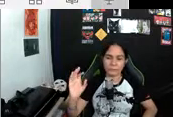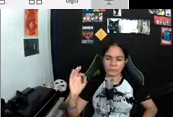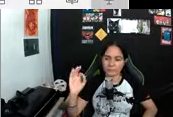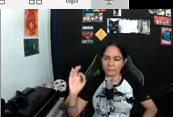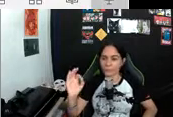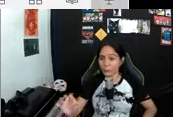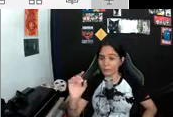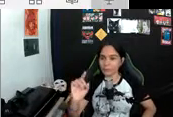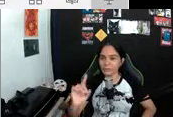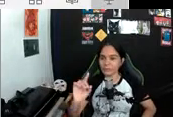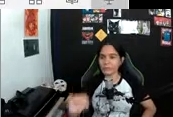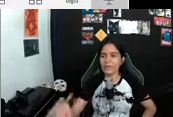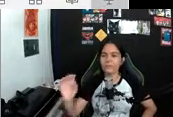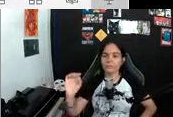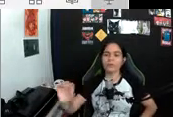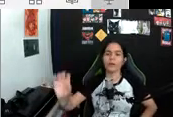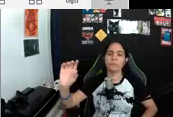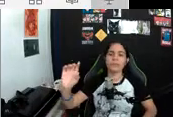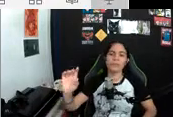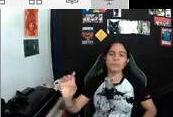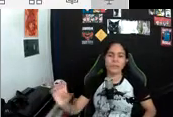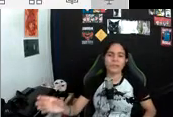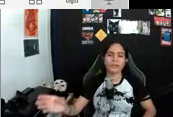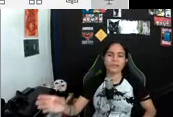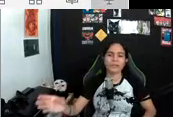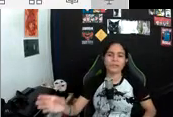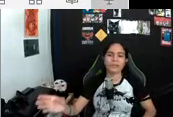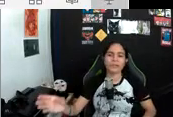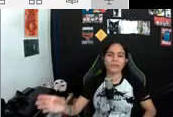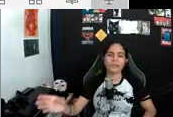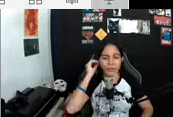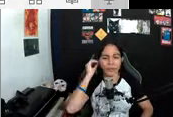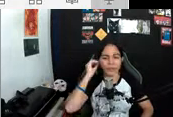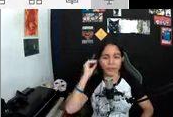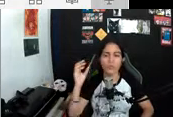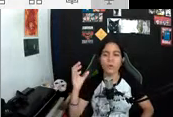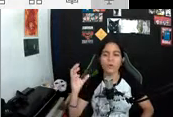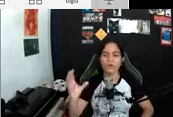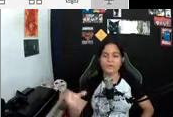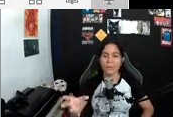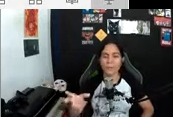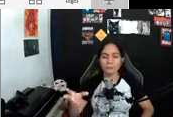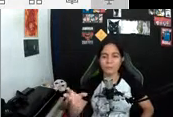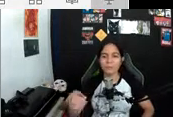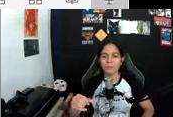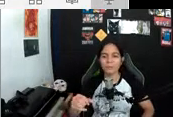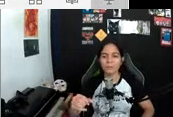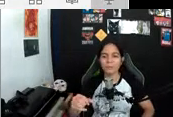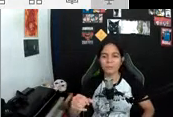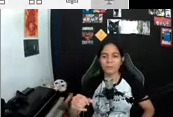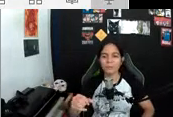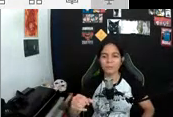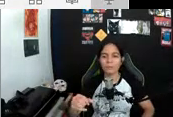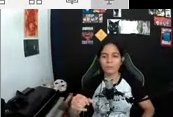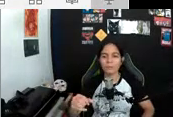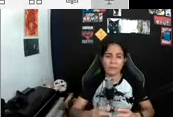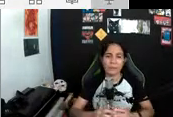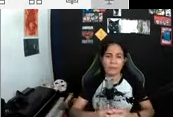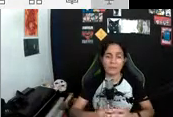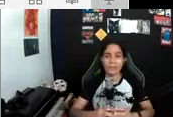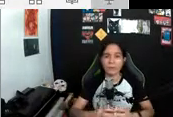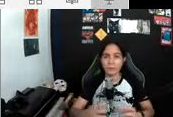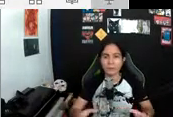Council for Sustainable Development, ou seja, existe um conselho para